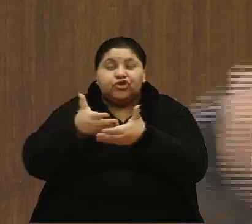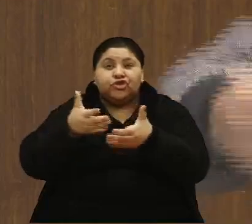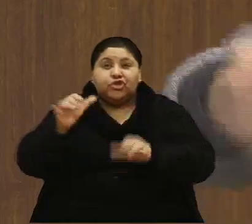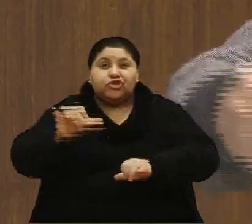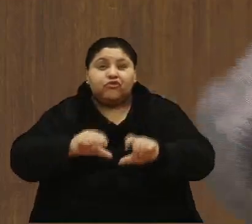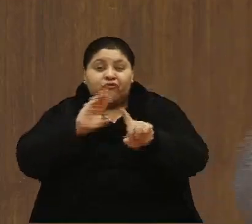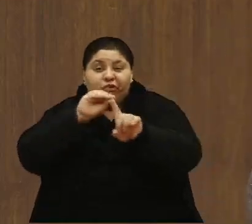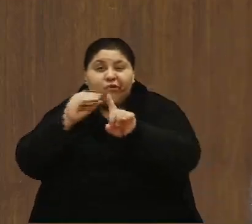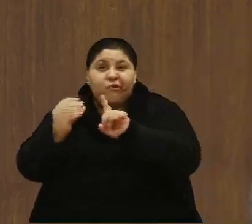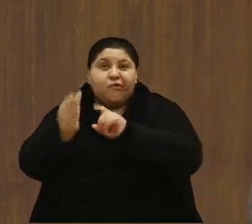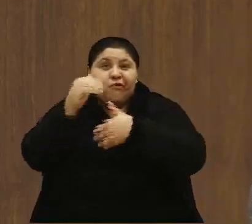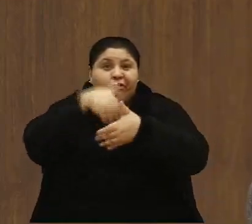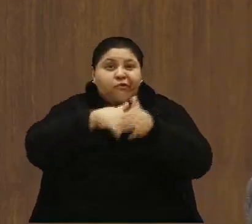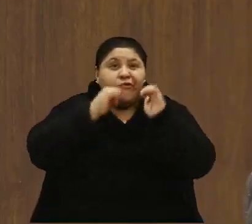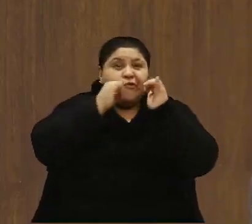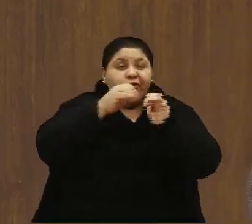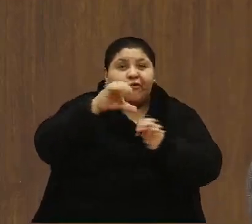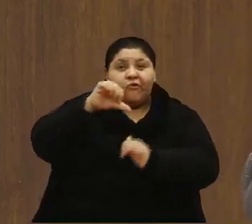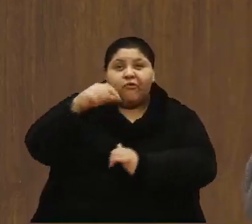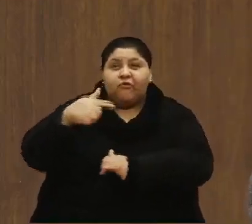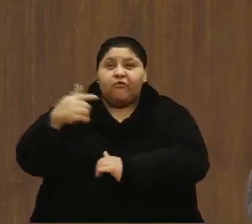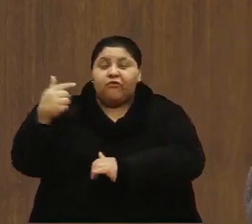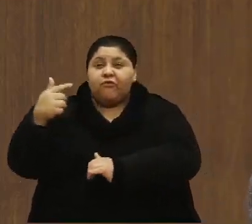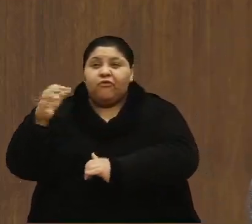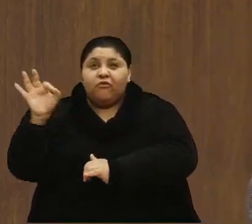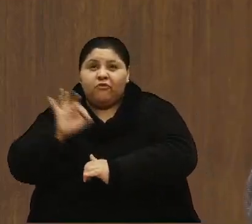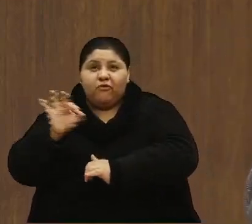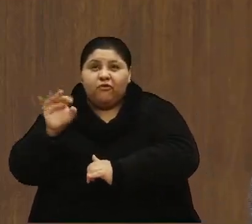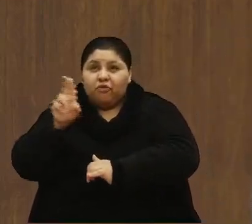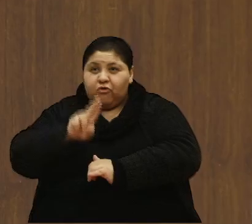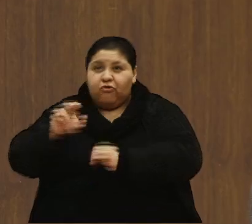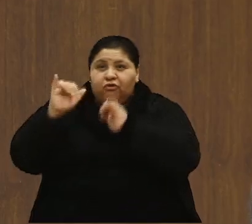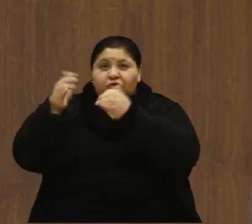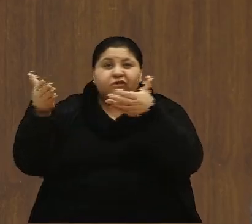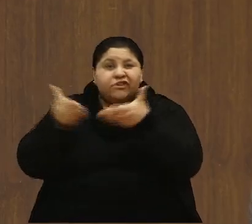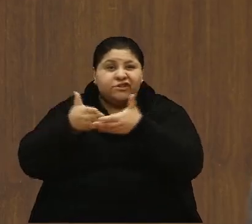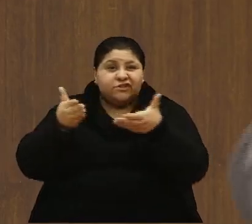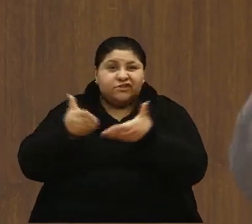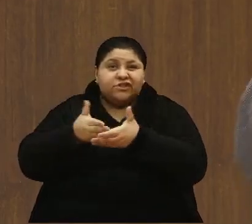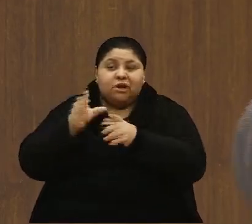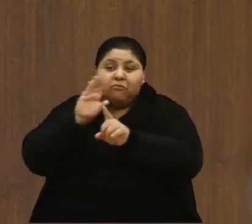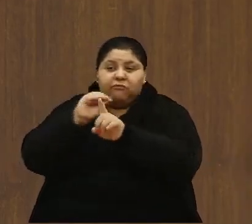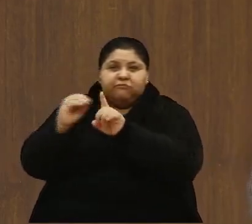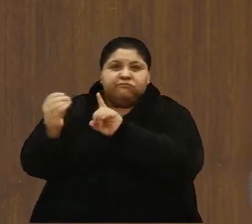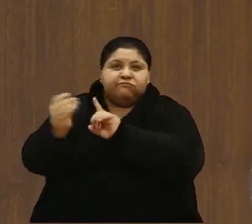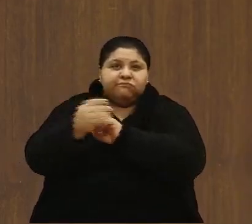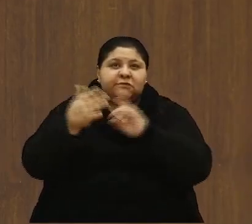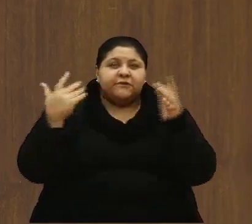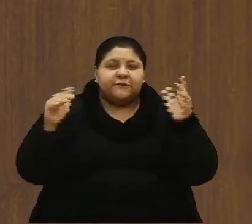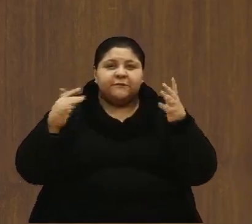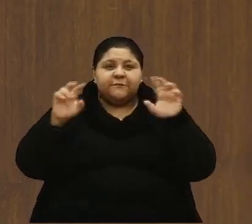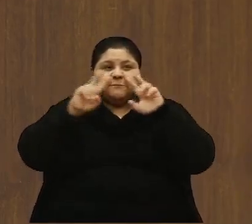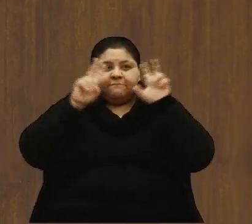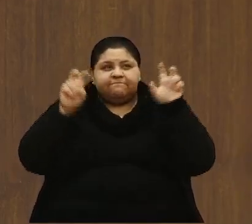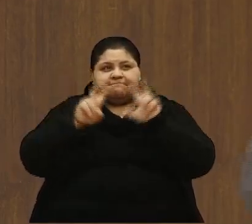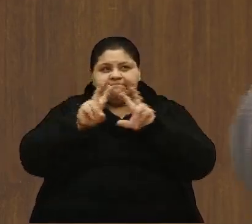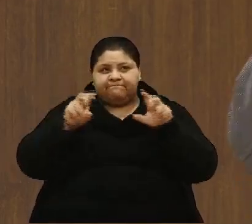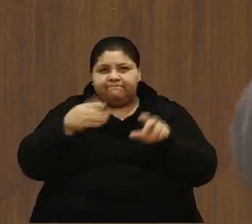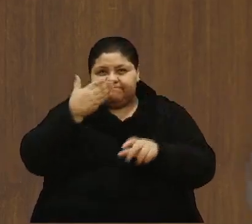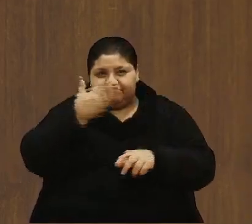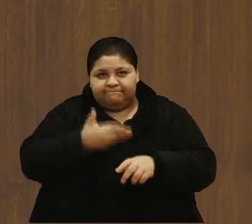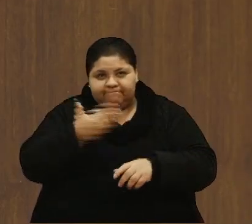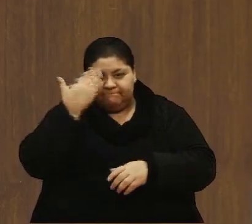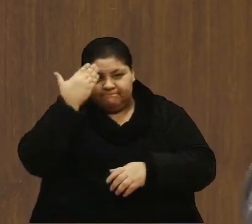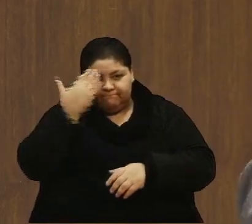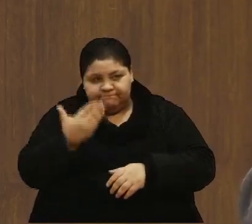assédio. 97% das pessoas que usam o transporte público já foram assediadas. Então, parabéns pelo tema, eu sou aliado da senhora, a senhora sabe, de